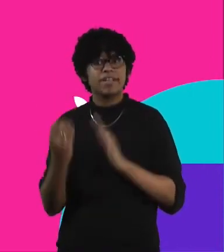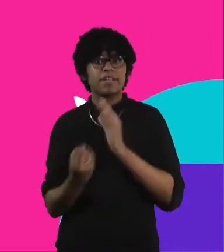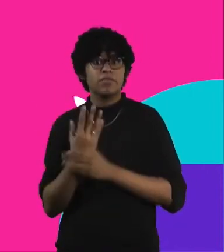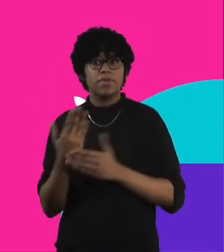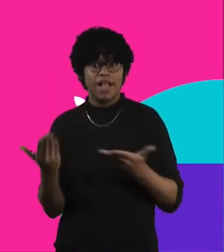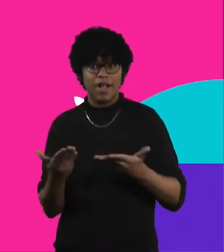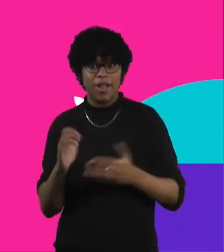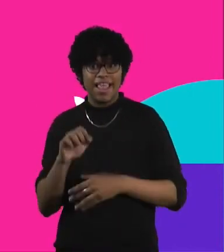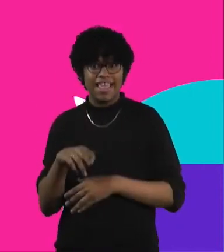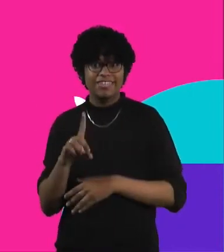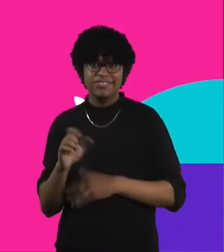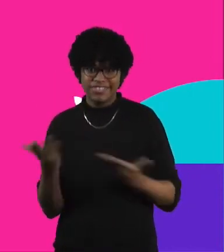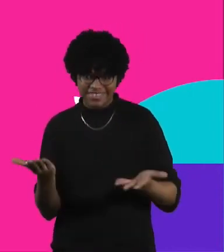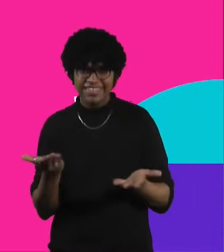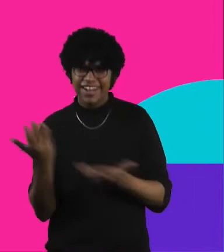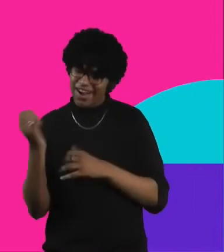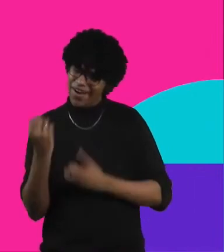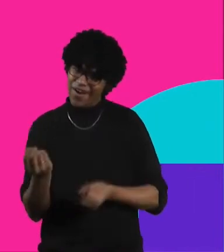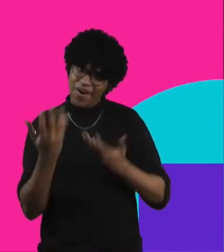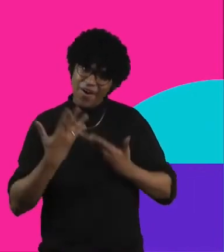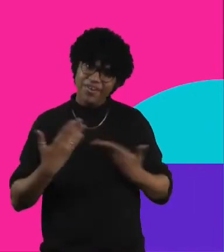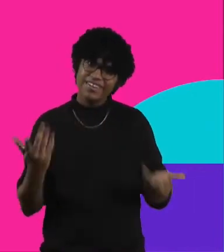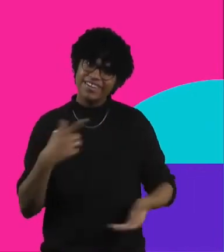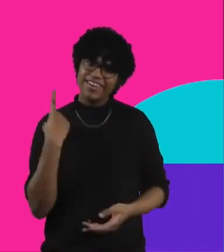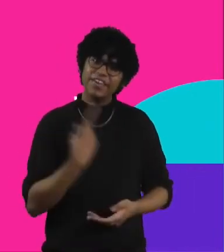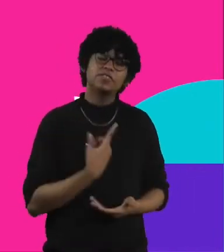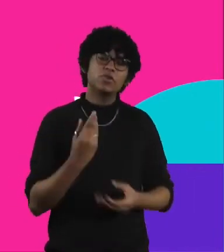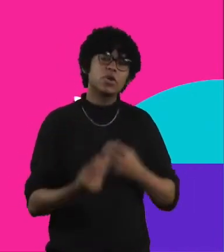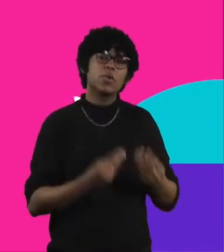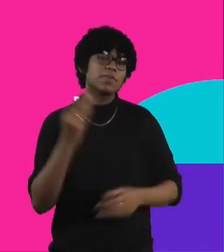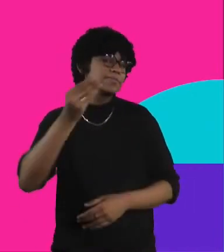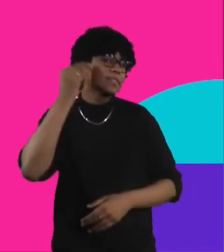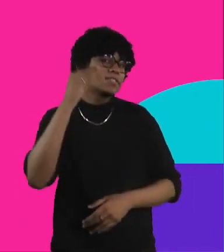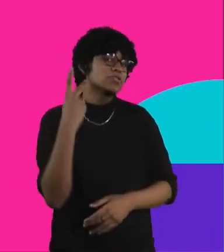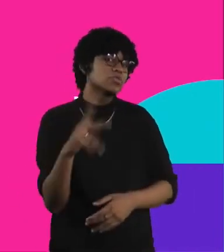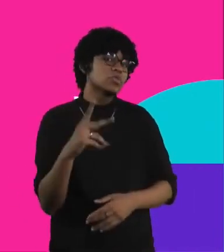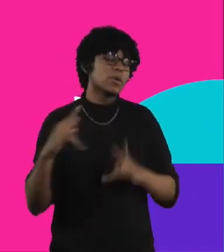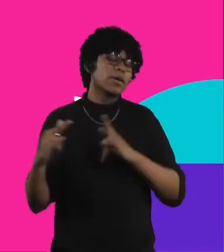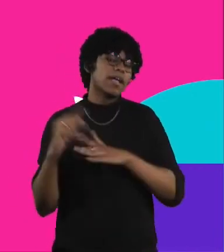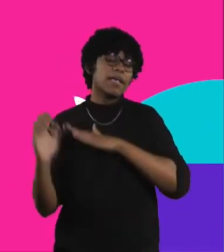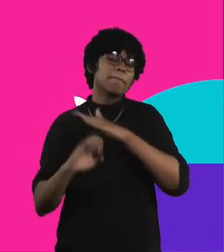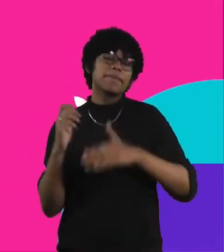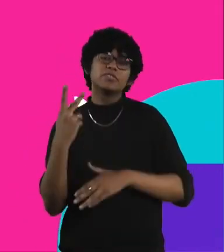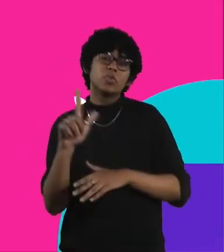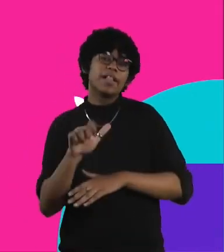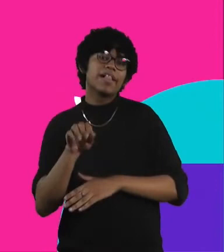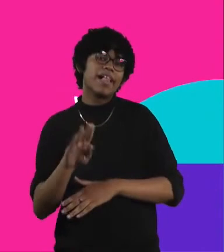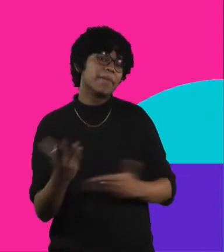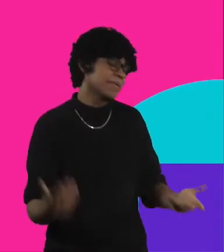de Engie, então, agora, Edu. Conta pra gente aí como que foi a tua experiência, a experiência da Engie, do time da Engie no